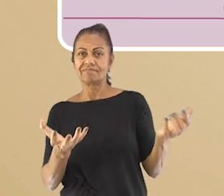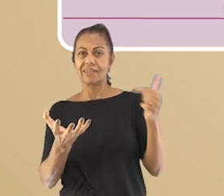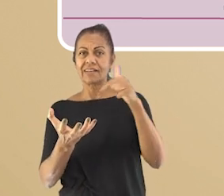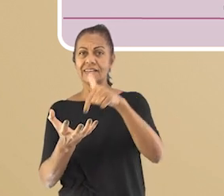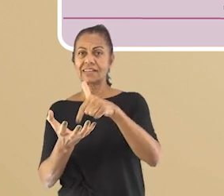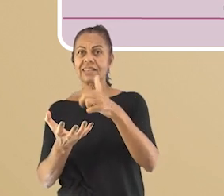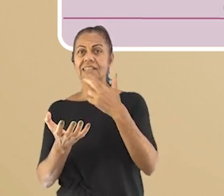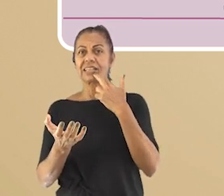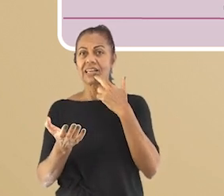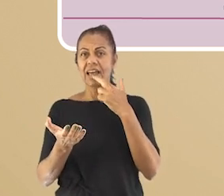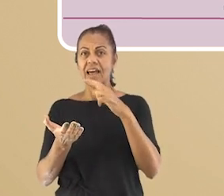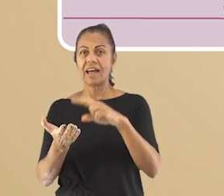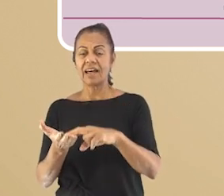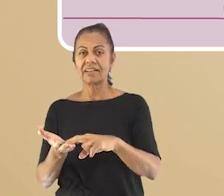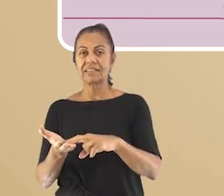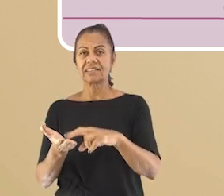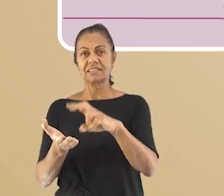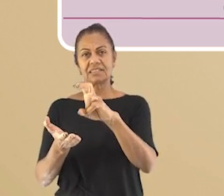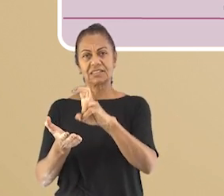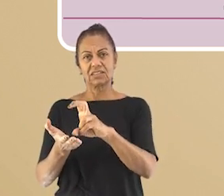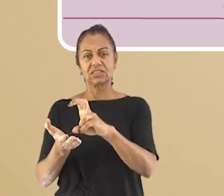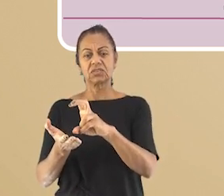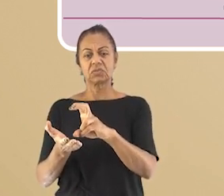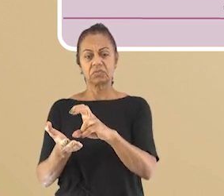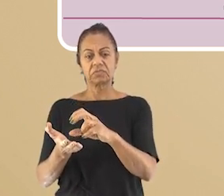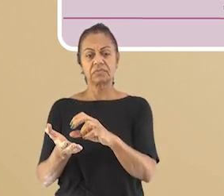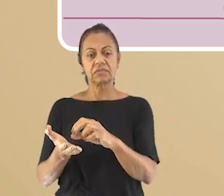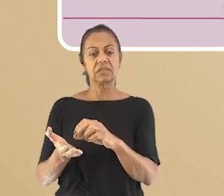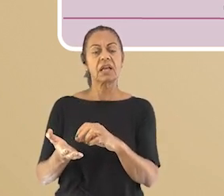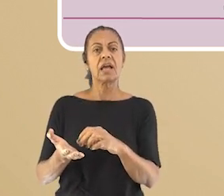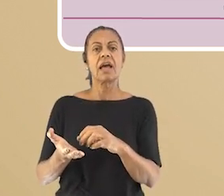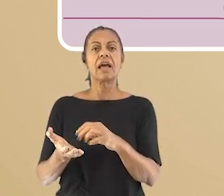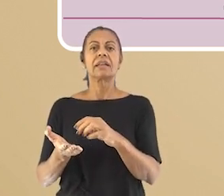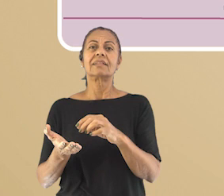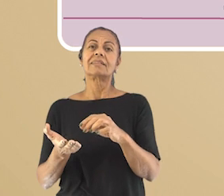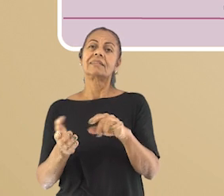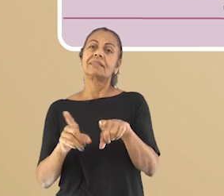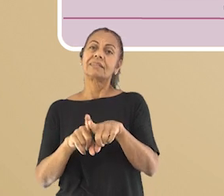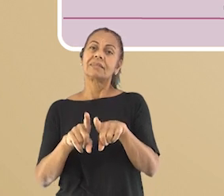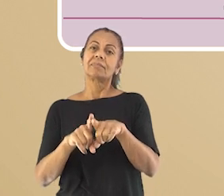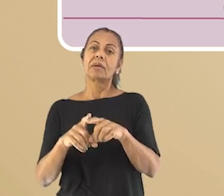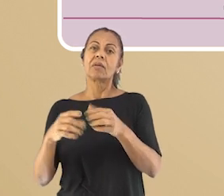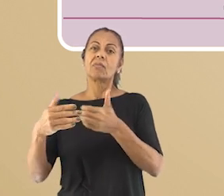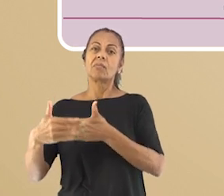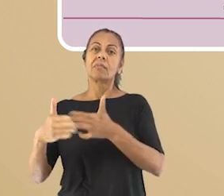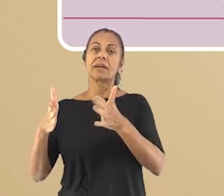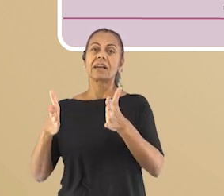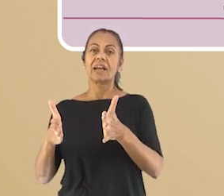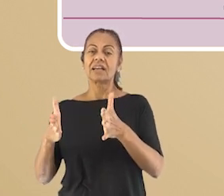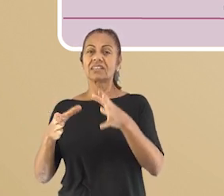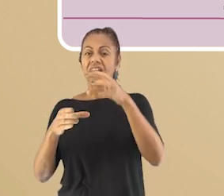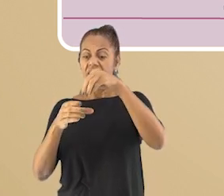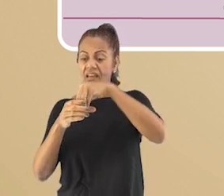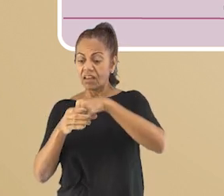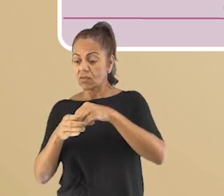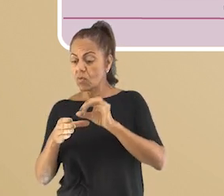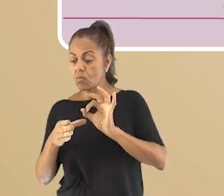2 gramas. E uma caixa, que eles não sabem a massa, mas que eles precisam